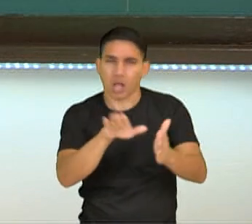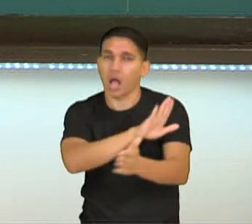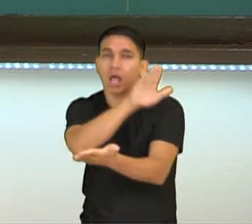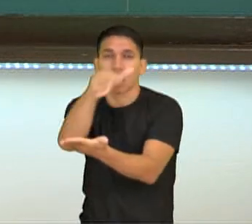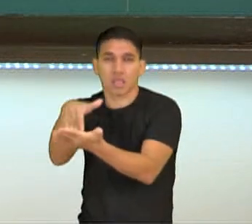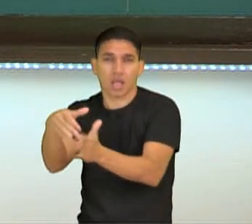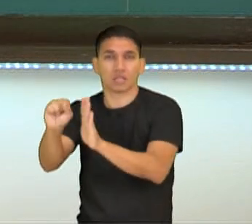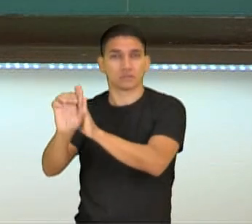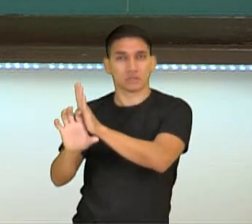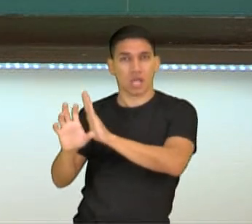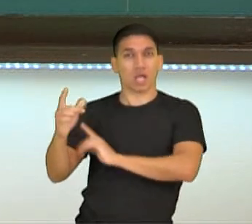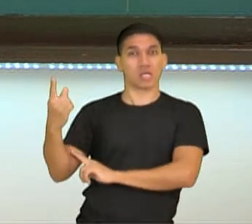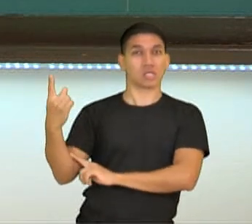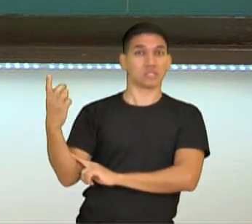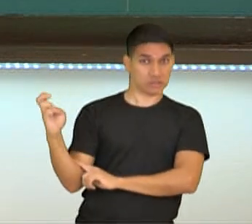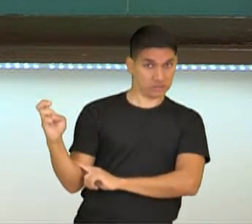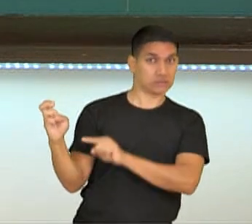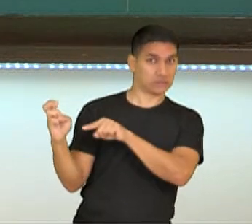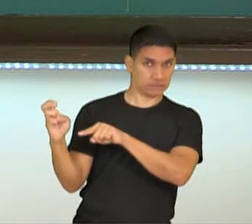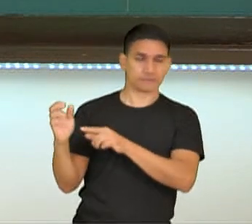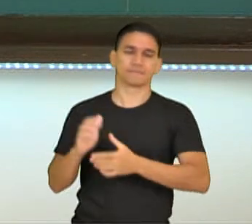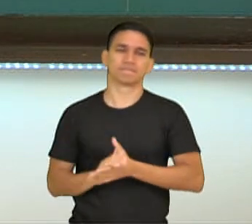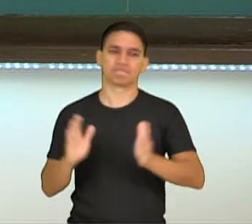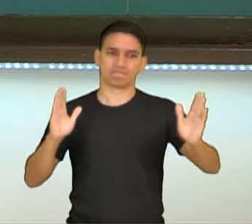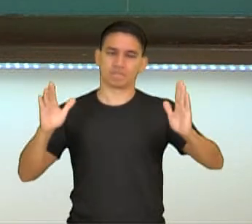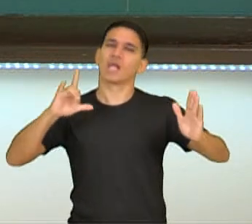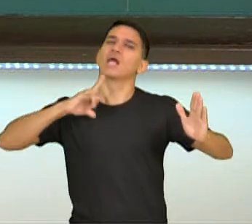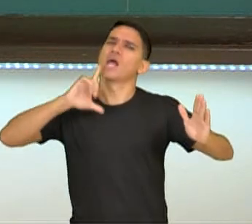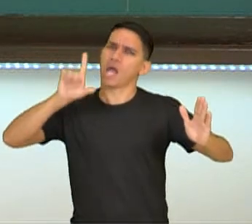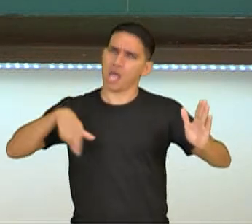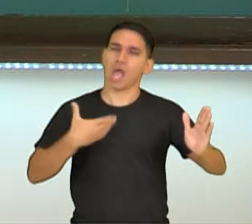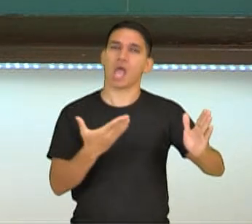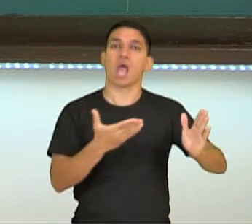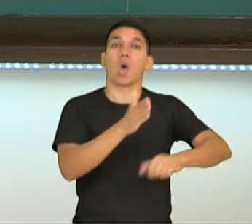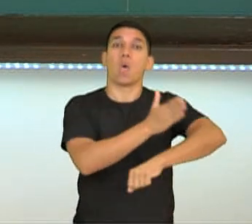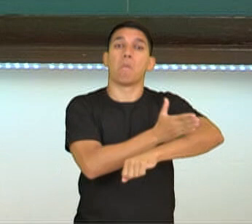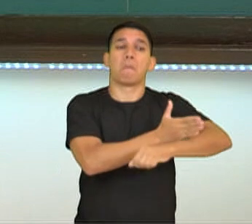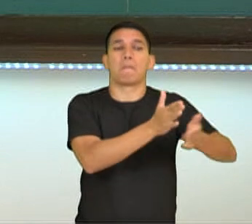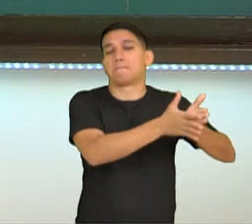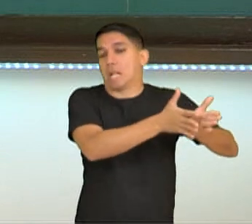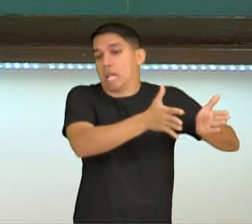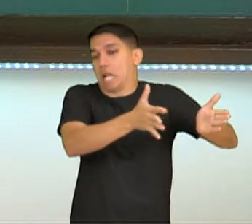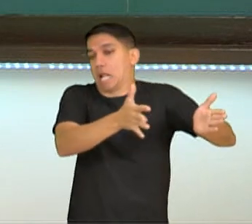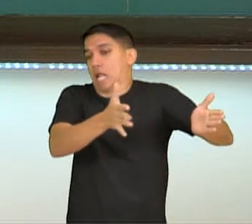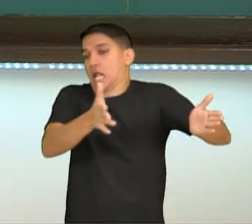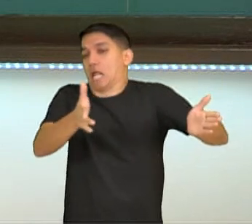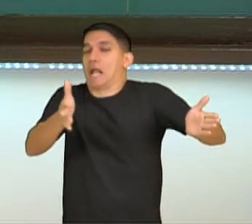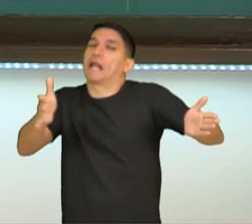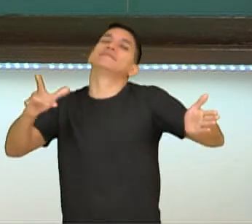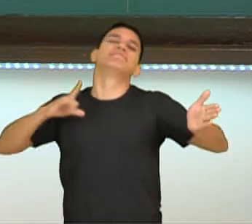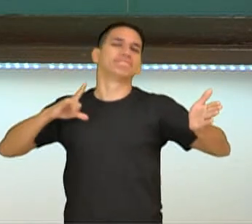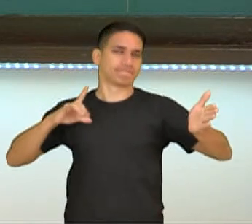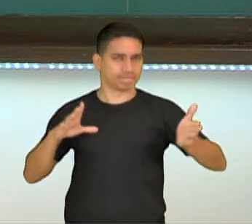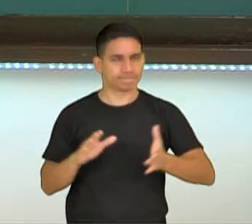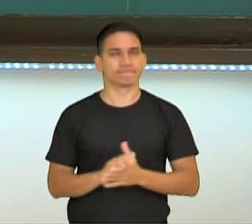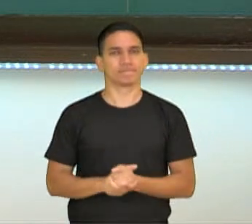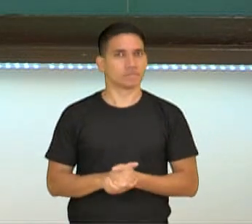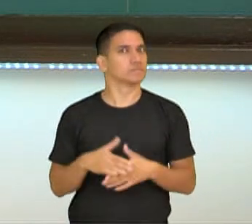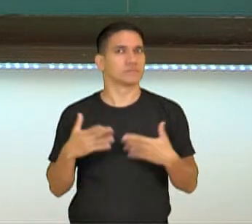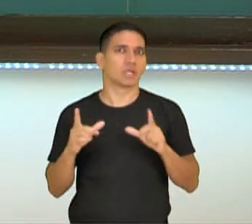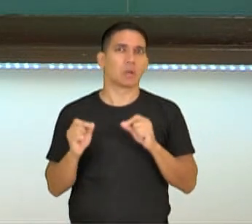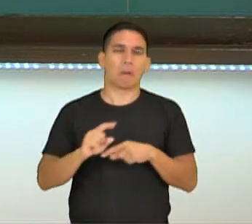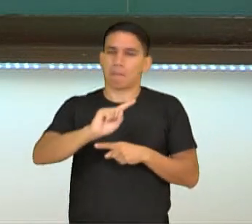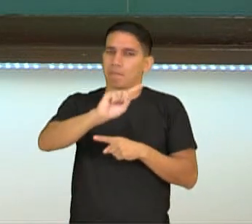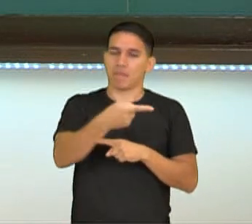o século XV. Então nós vamos ter um período muito extenso, de